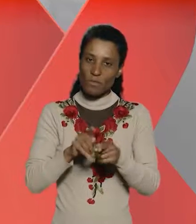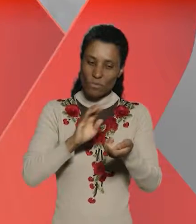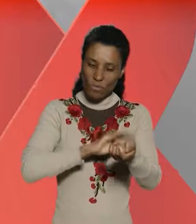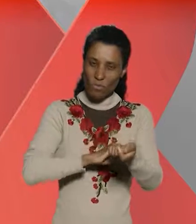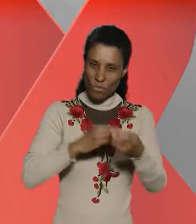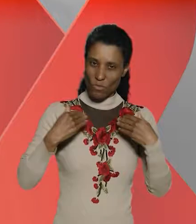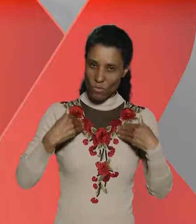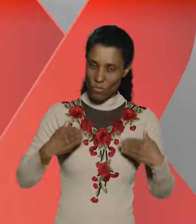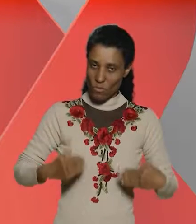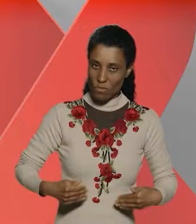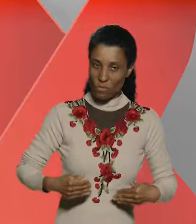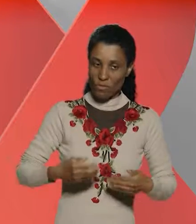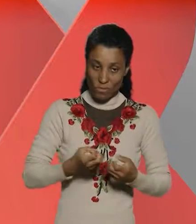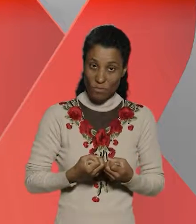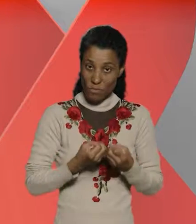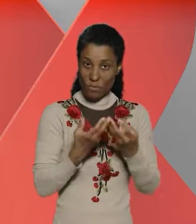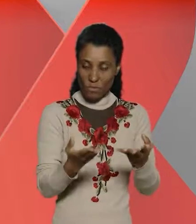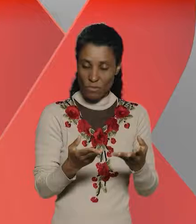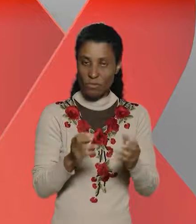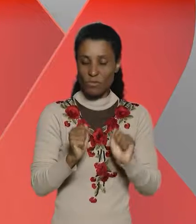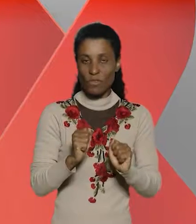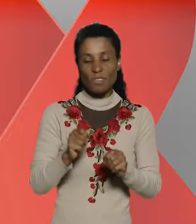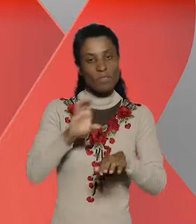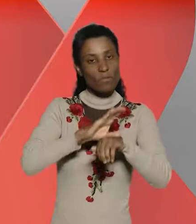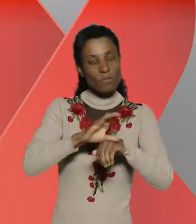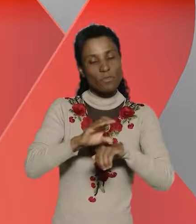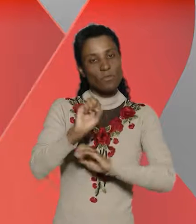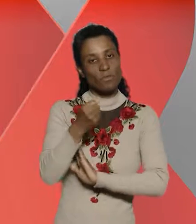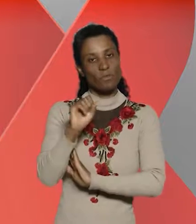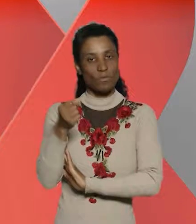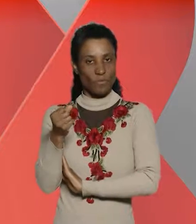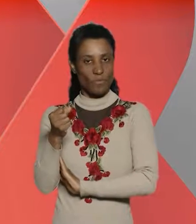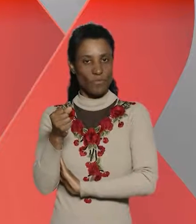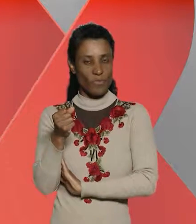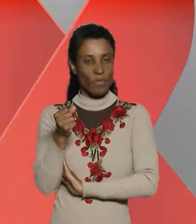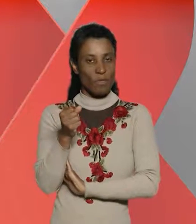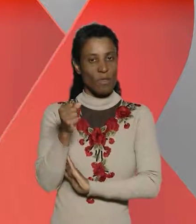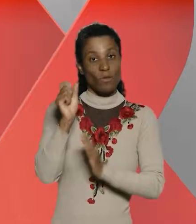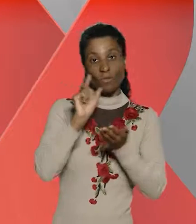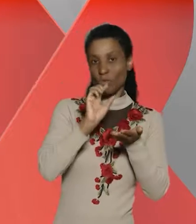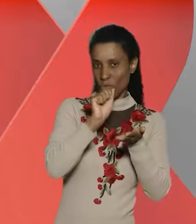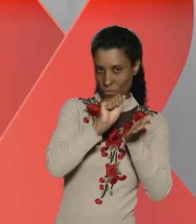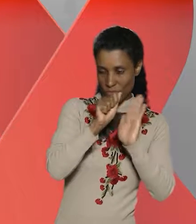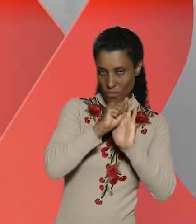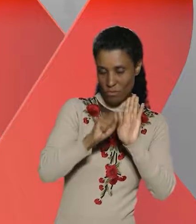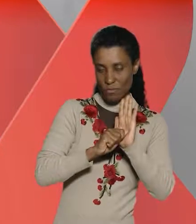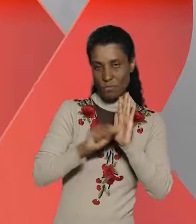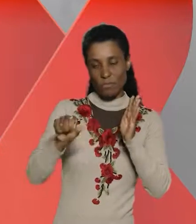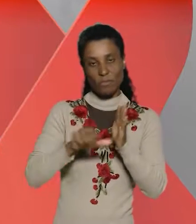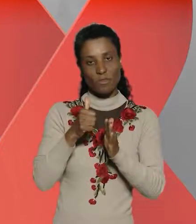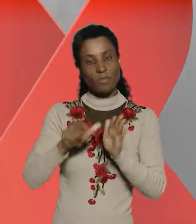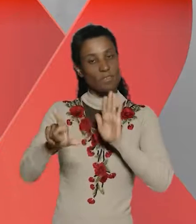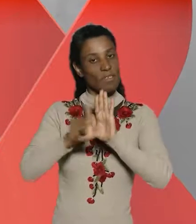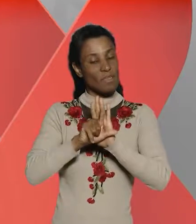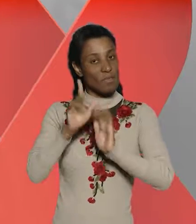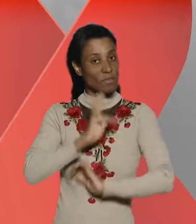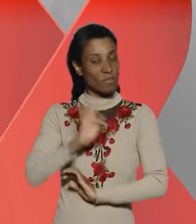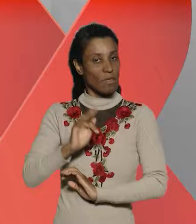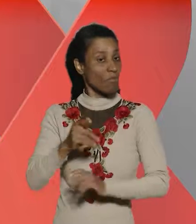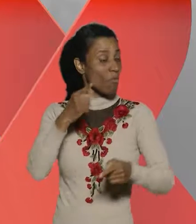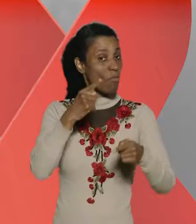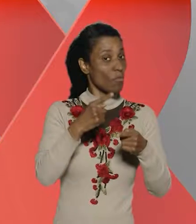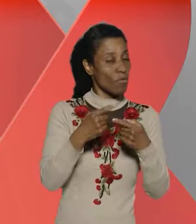humanos, prevista na Constituição de 88. Em seu artigo 1º, a lei federal proíbe a compra,